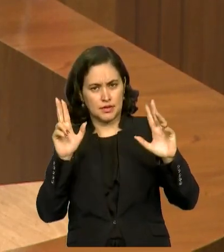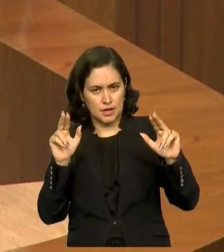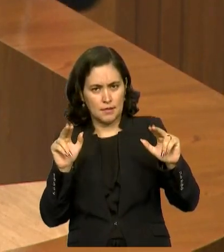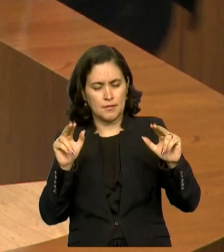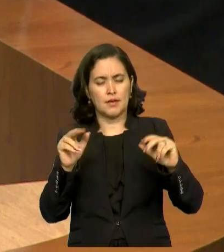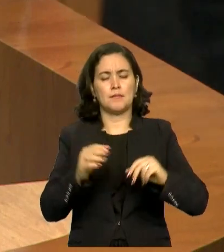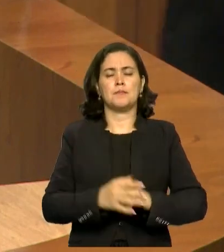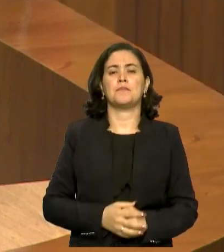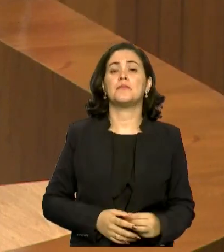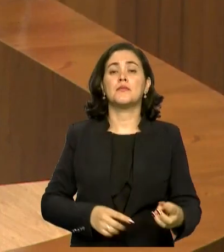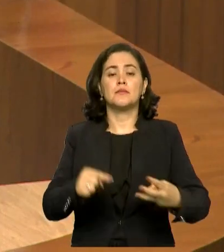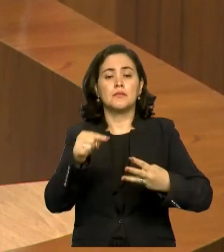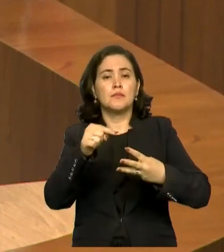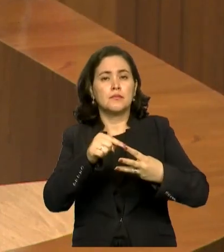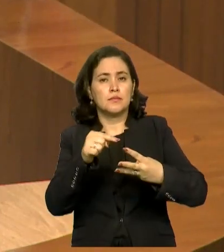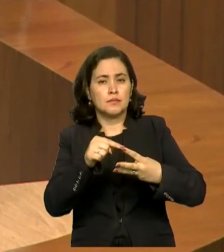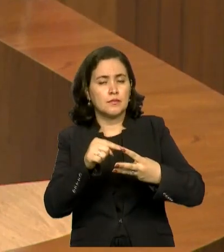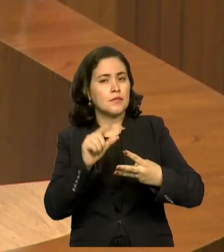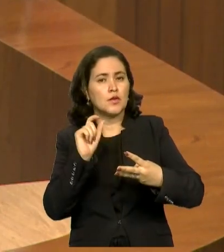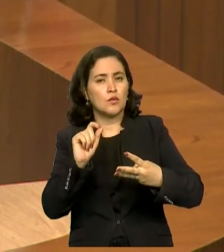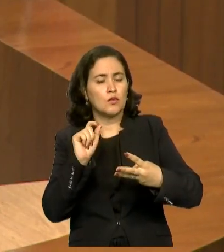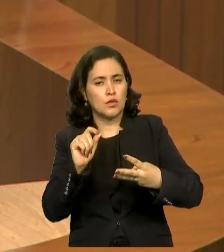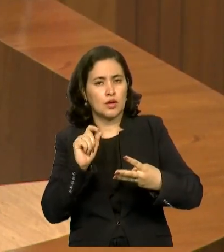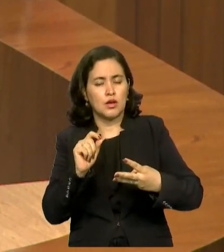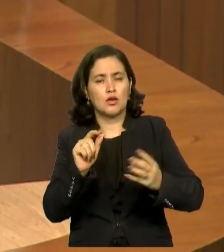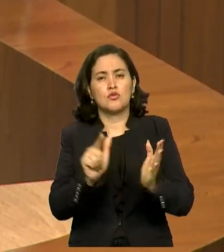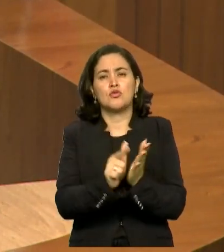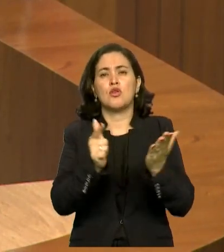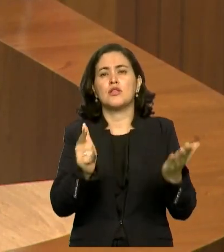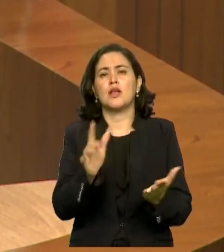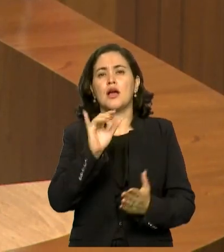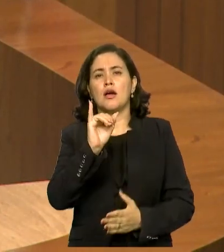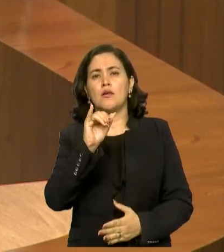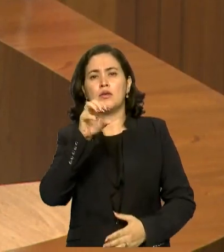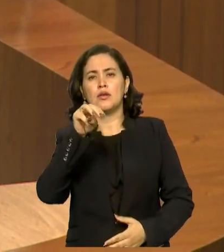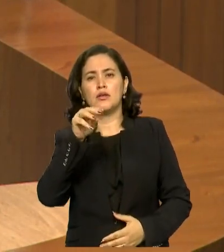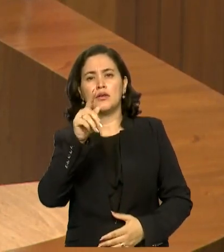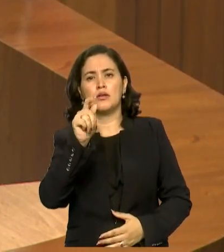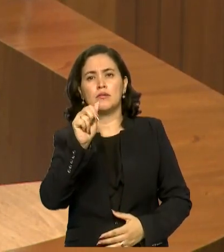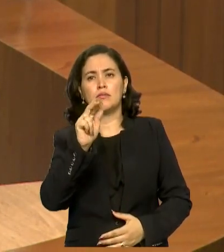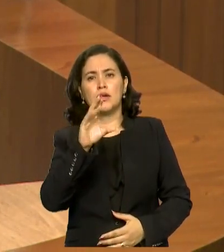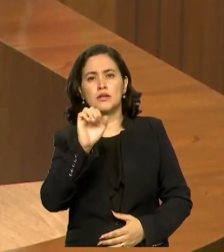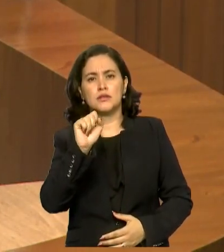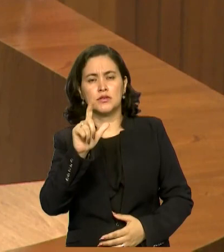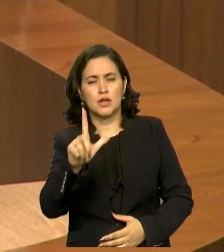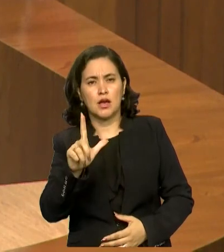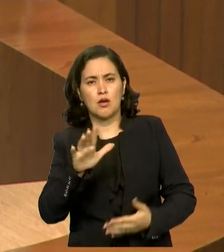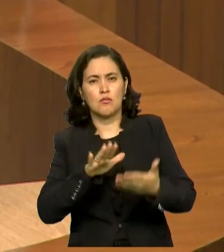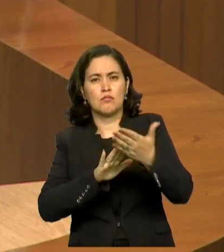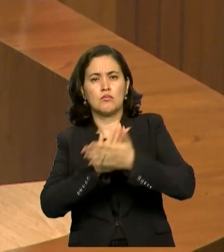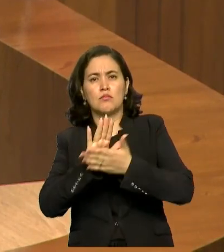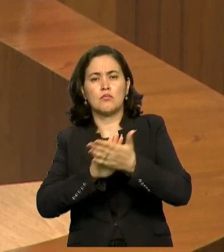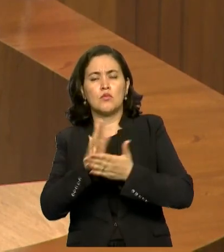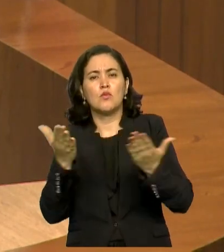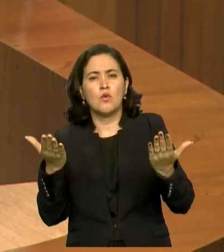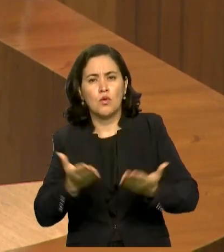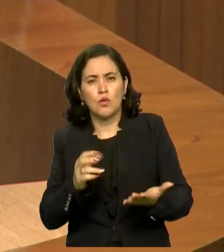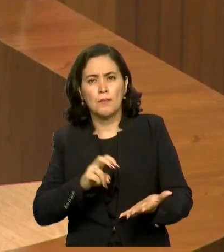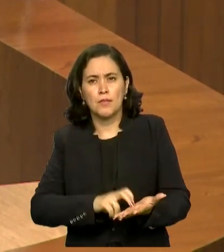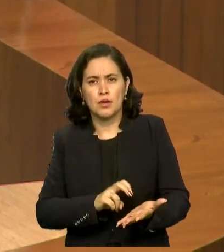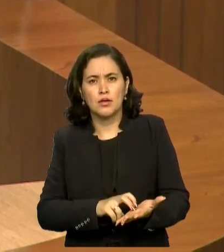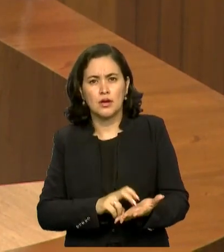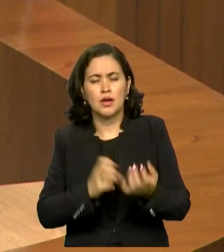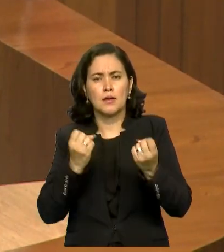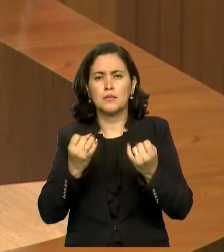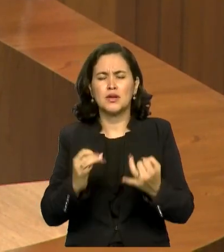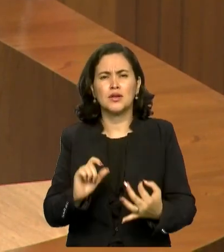com relação a uma publicação do Jornal Imparcial, na manhã de hoje. E retratando a realidade que passa a população